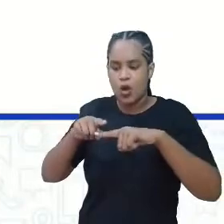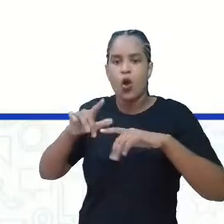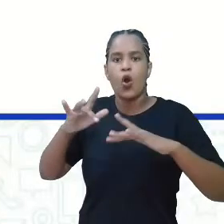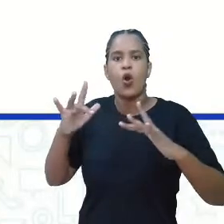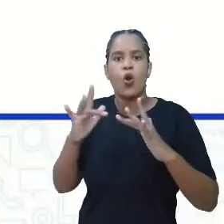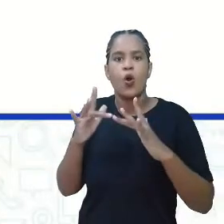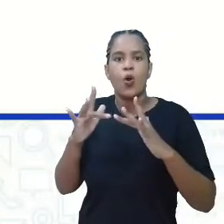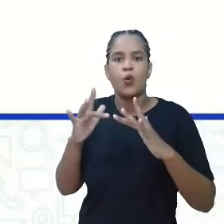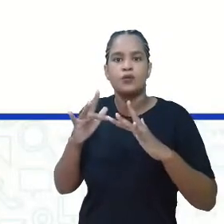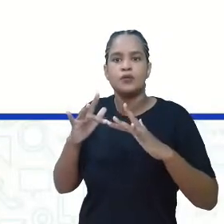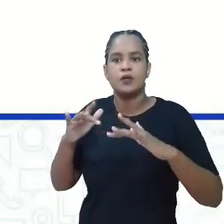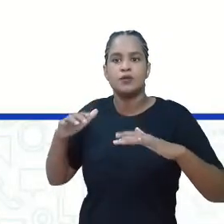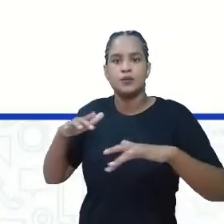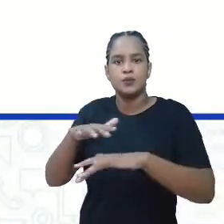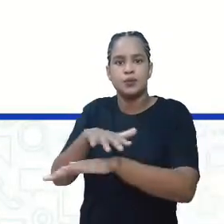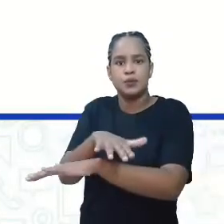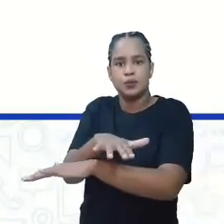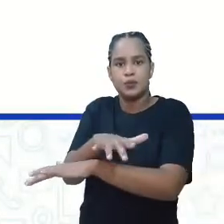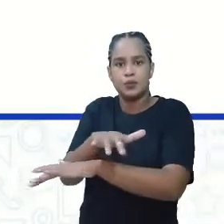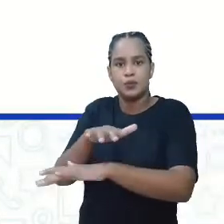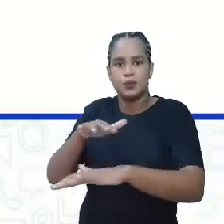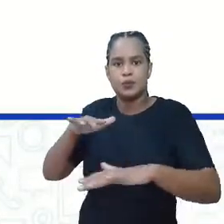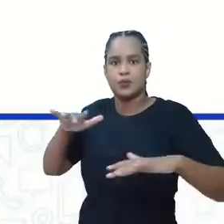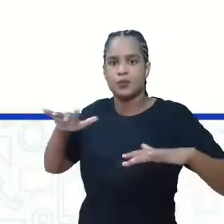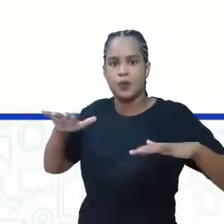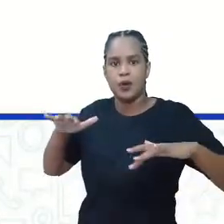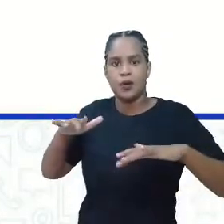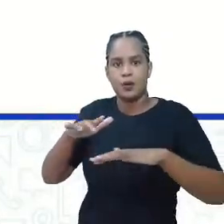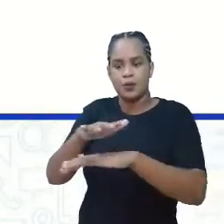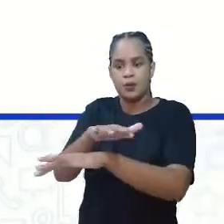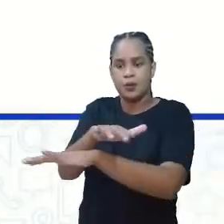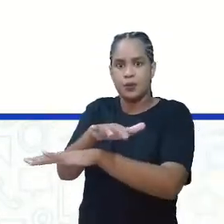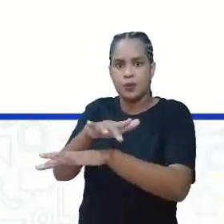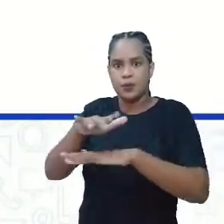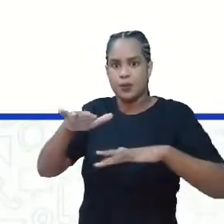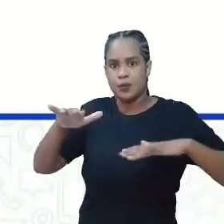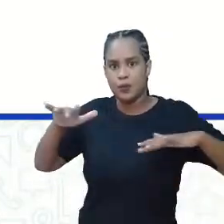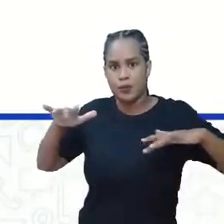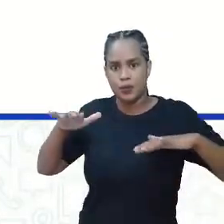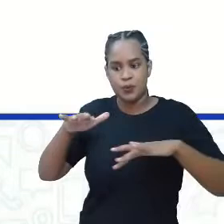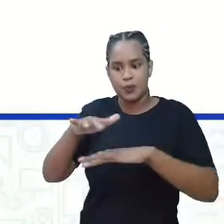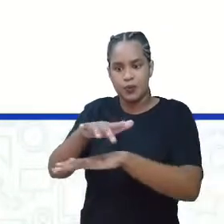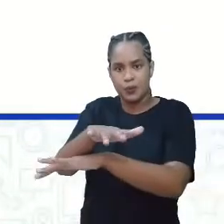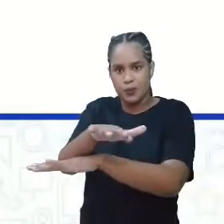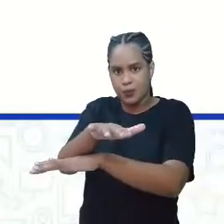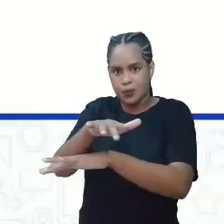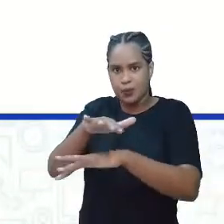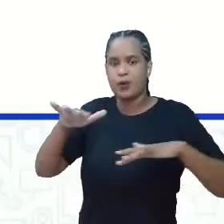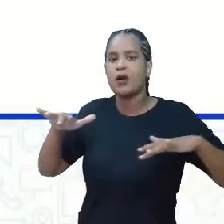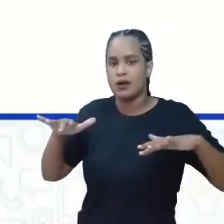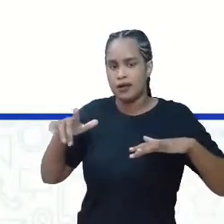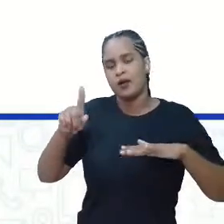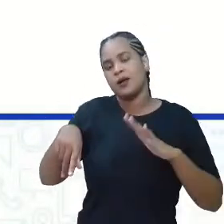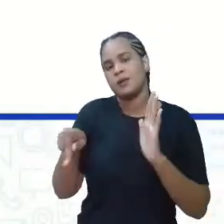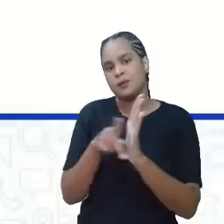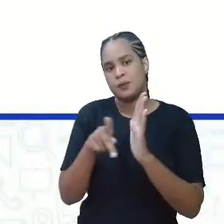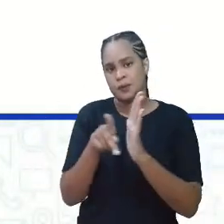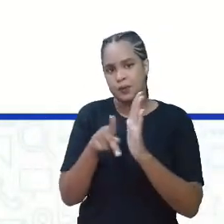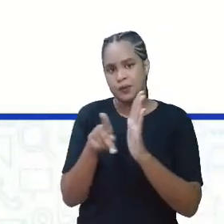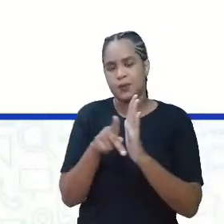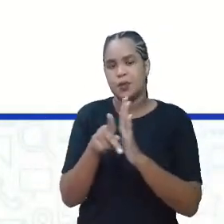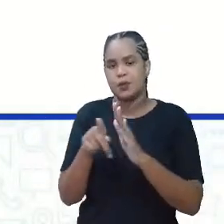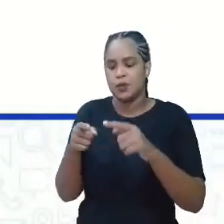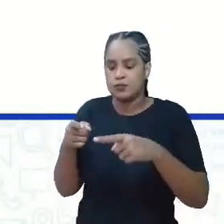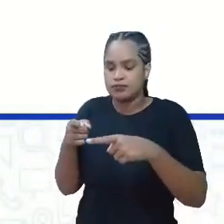observar também rapidamente essa imagem, você vai conseguir verificar exemplos aí de retas